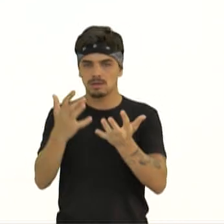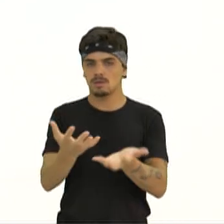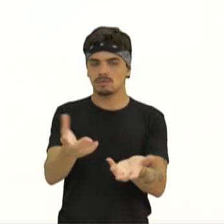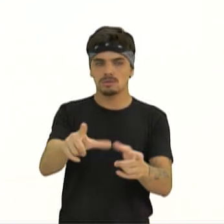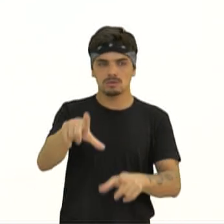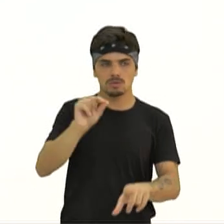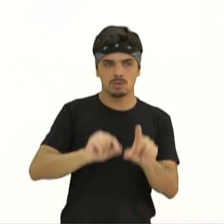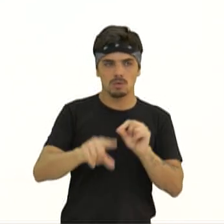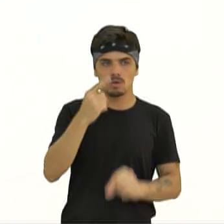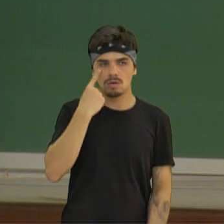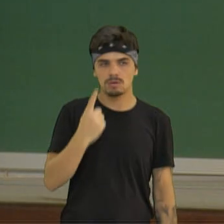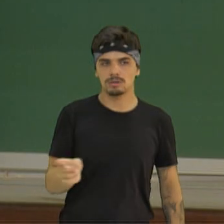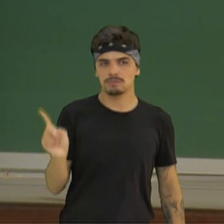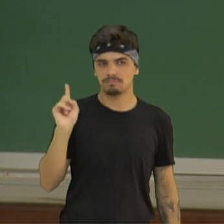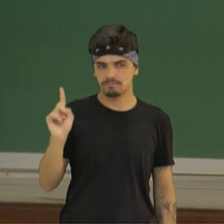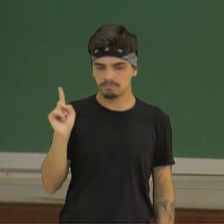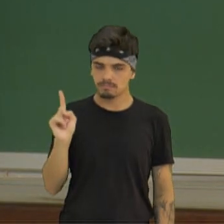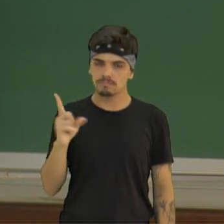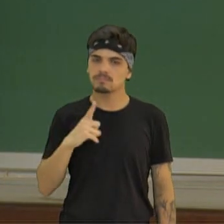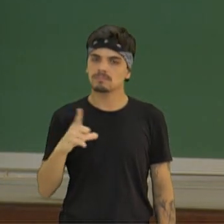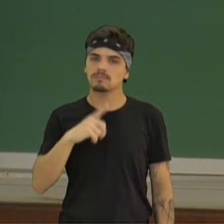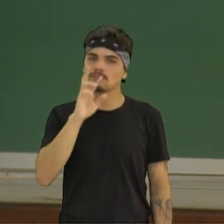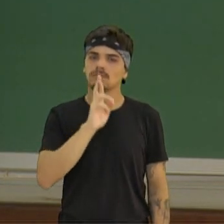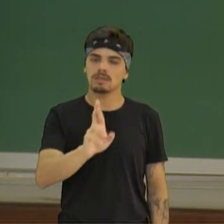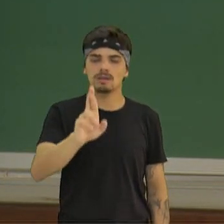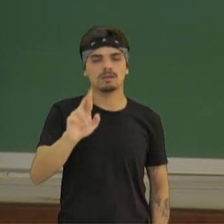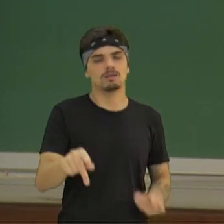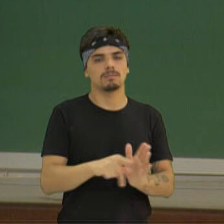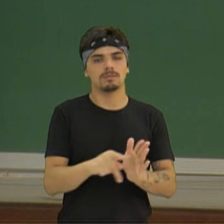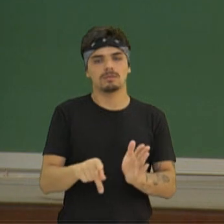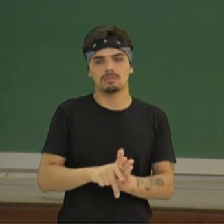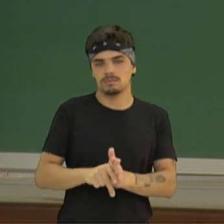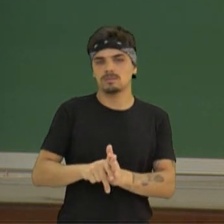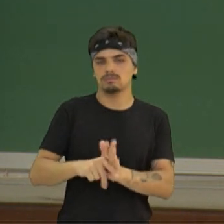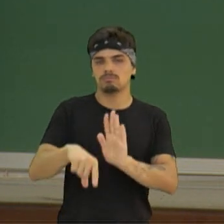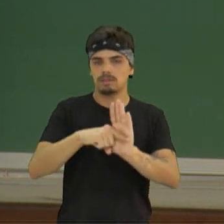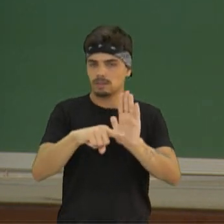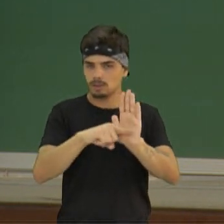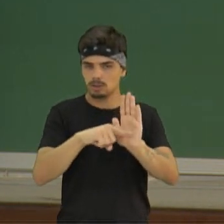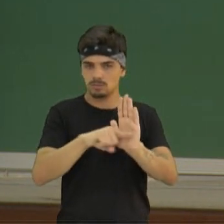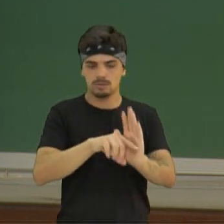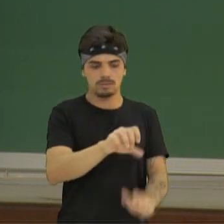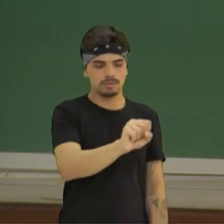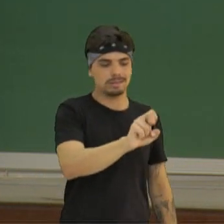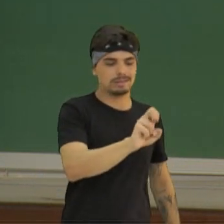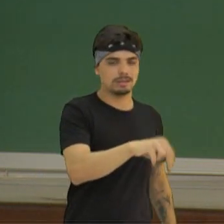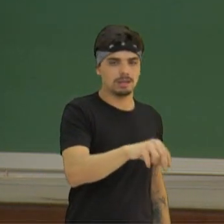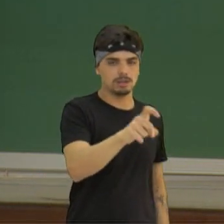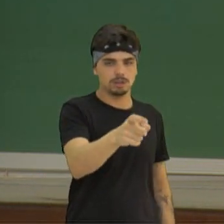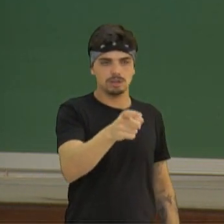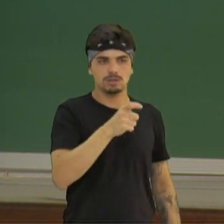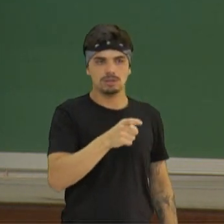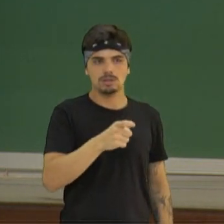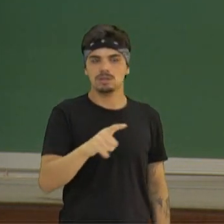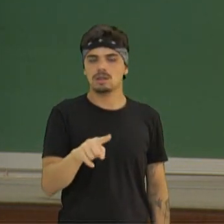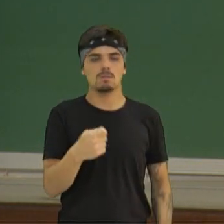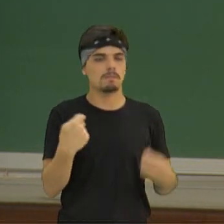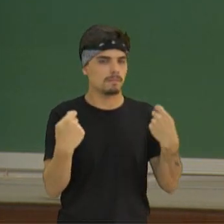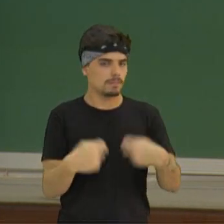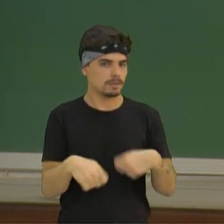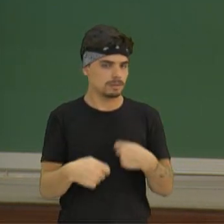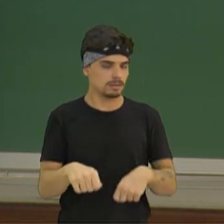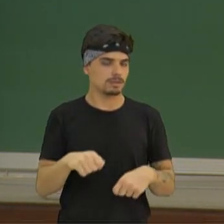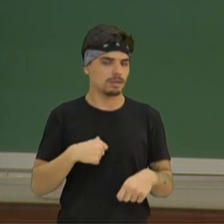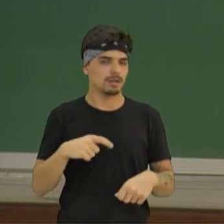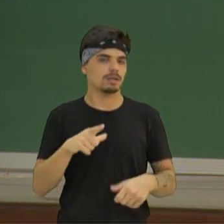o resultado, né, ou melhor, eu escolho o resultado negativo. Então, seno de x... A gente não precisa ali